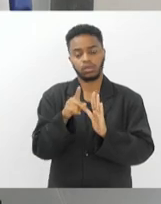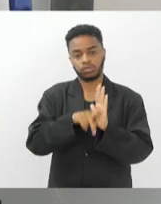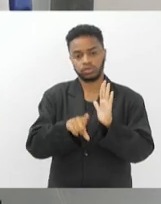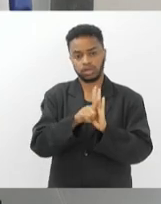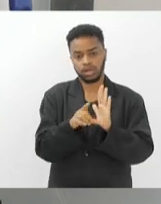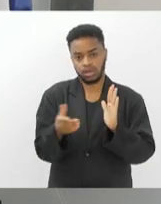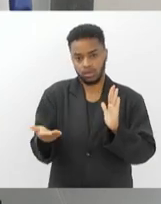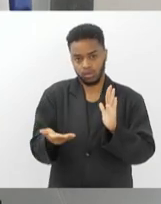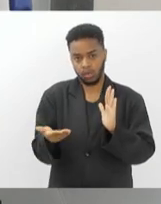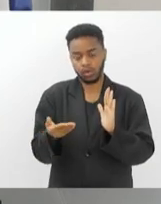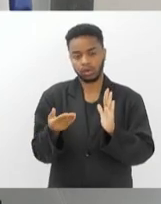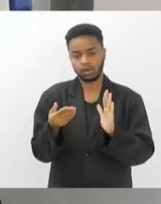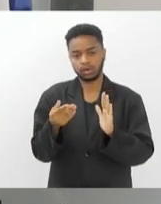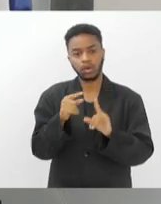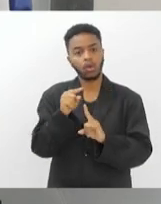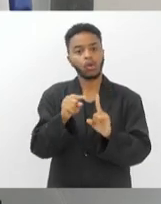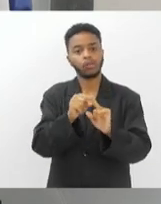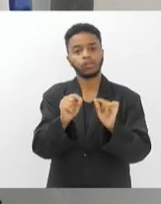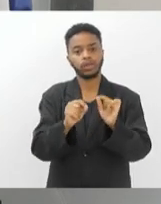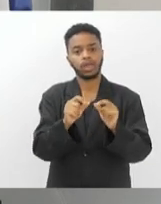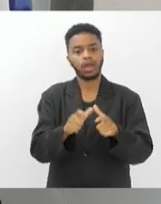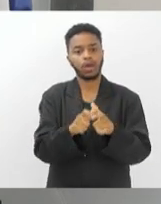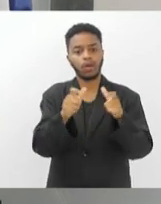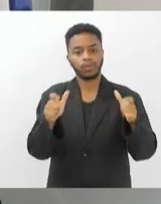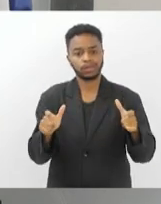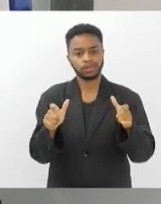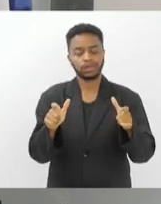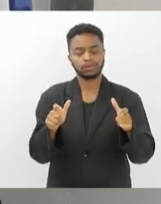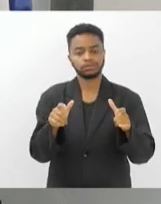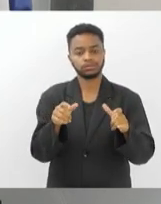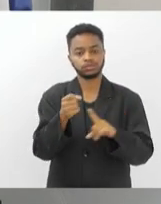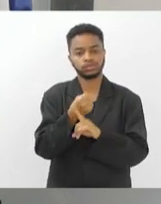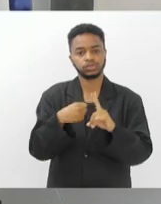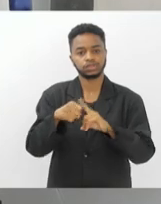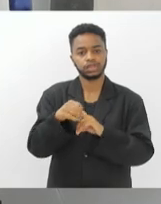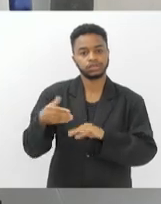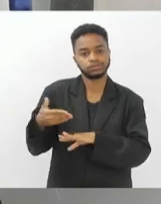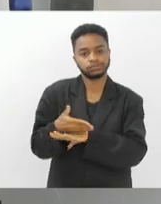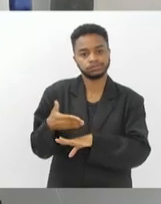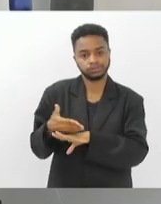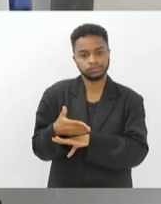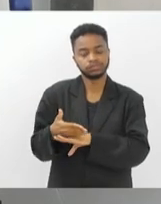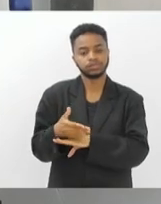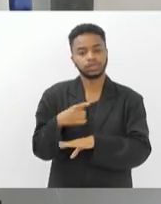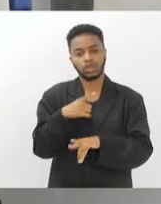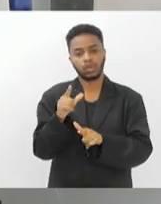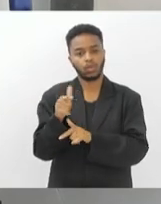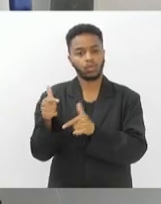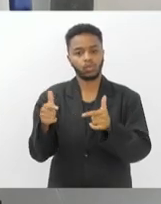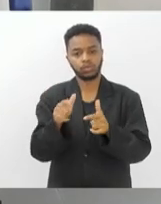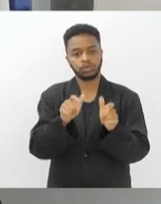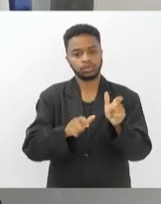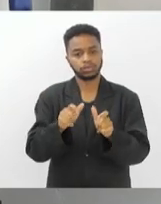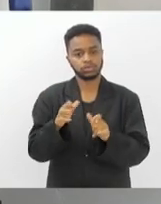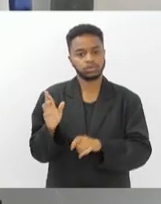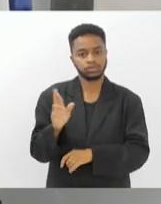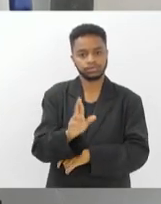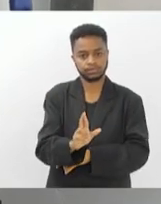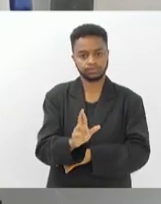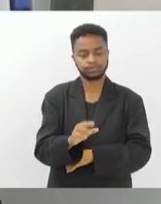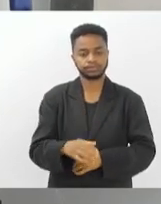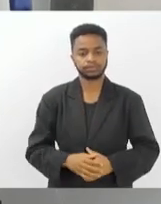lei, ela só visa ampliar a representação da sociedade civil com outras representações que vão